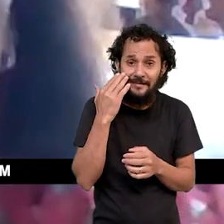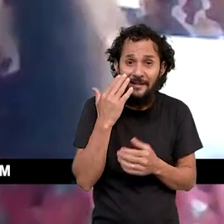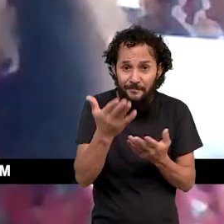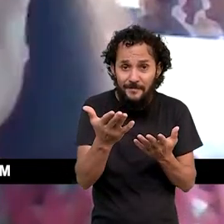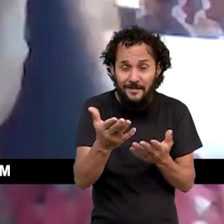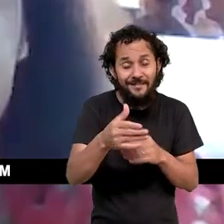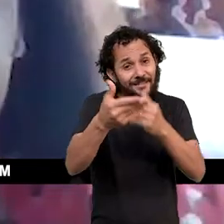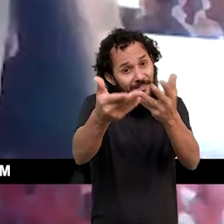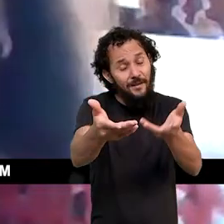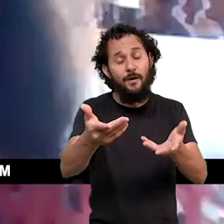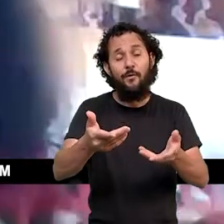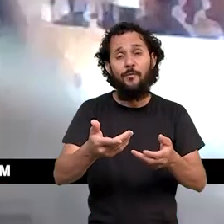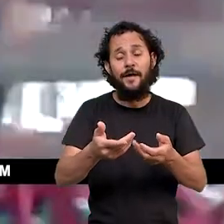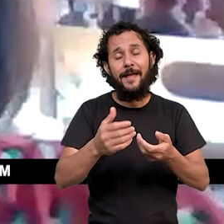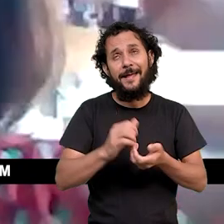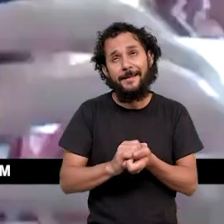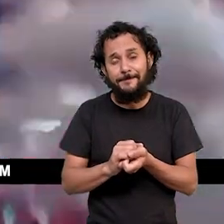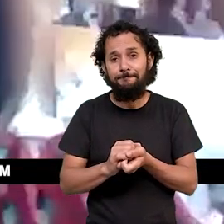sabe? Então,